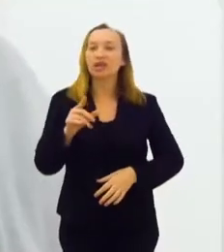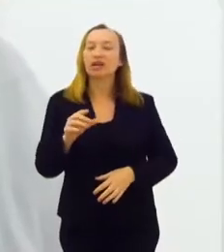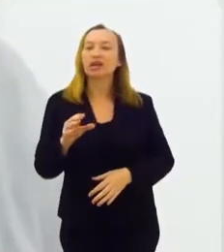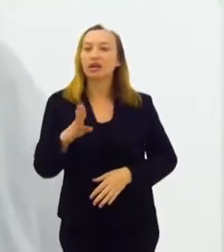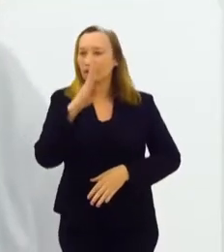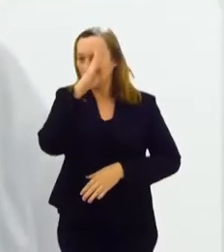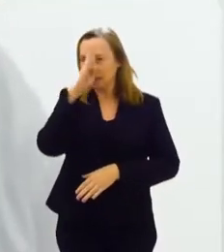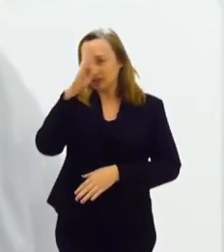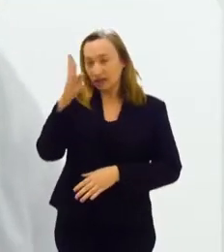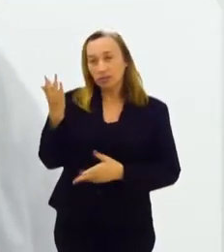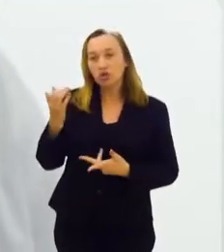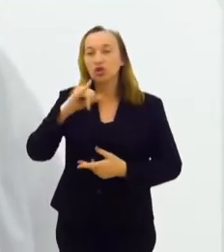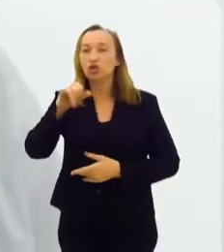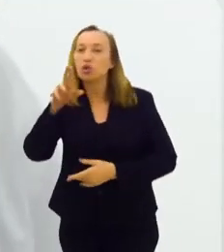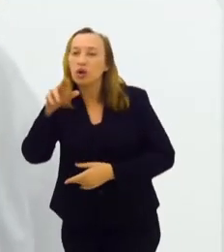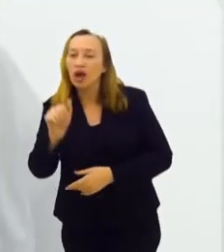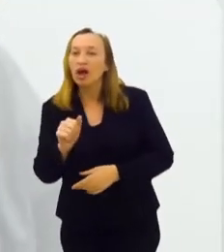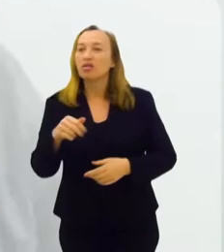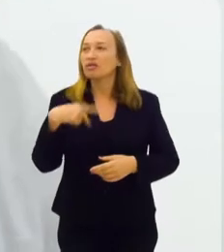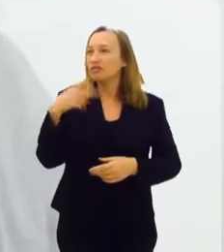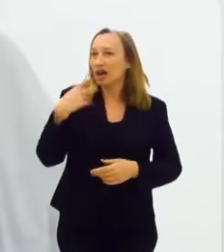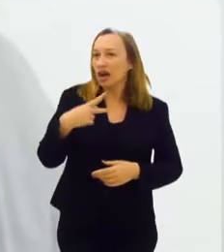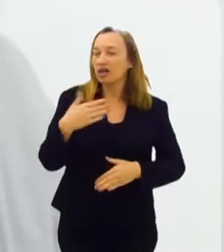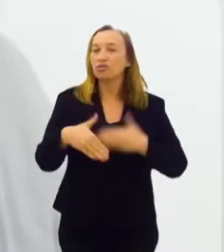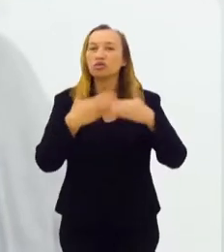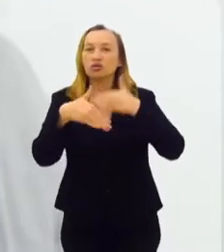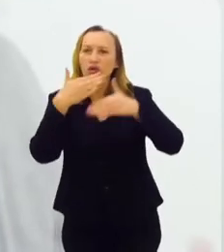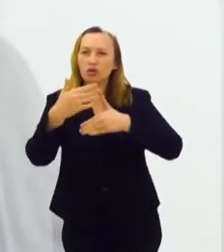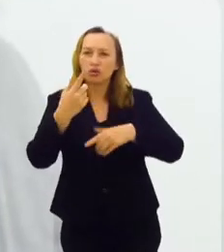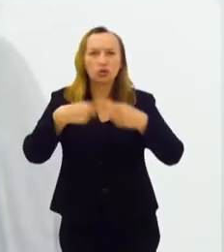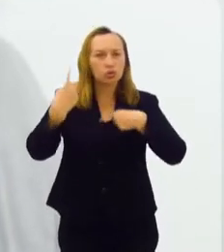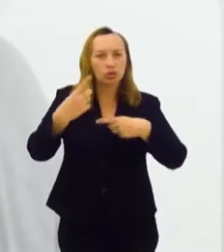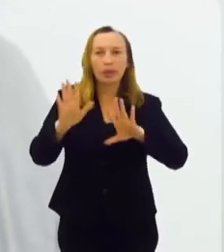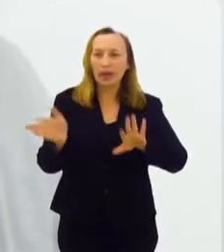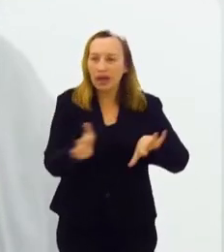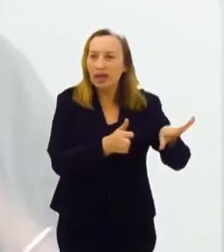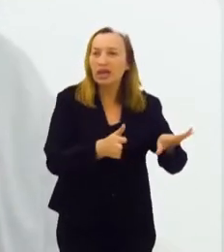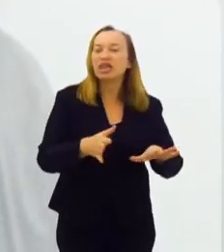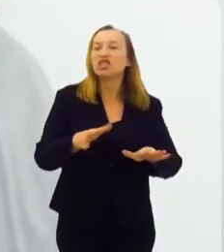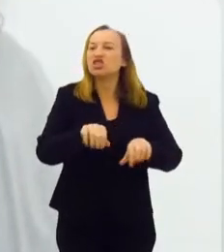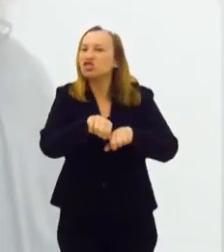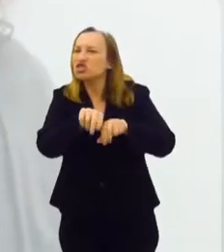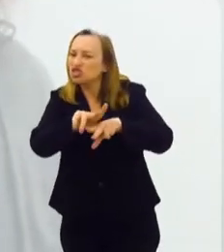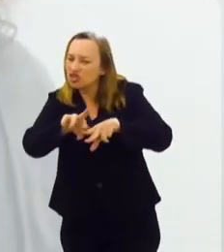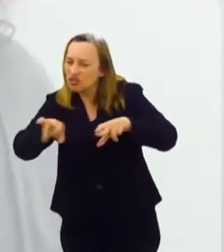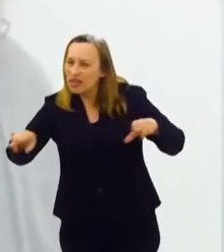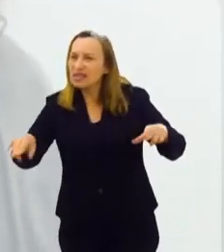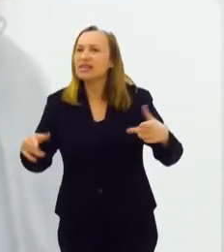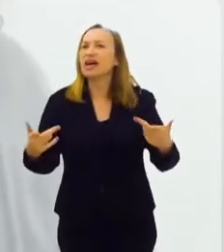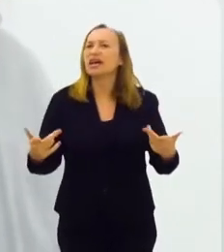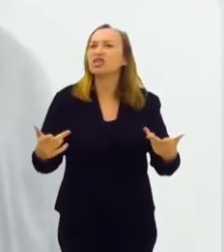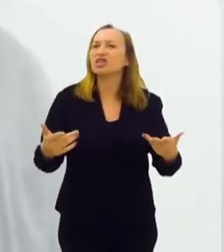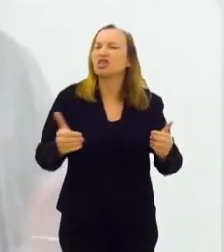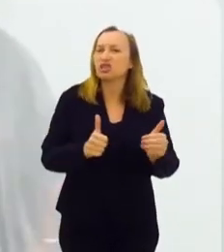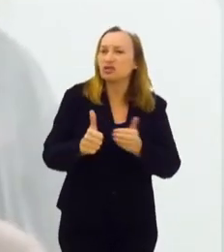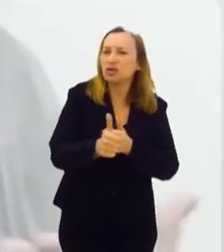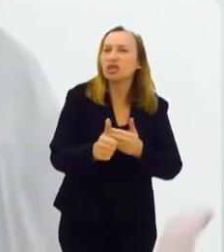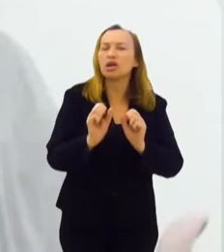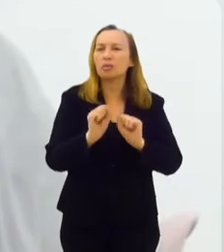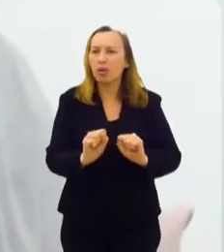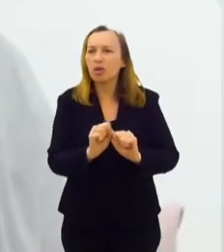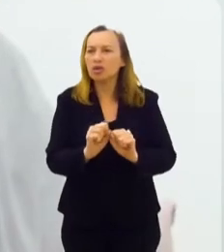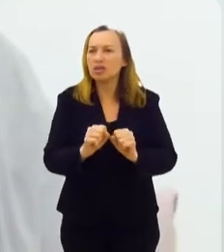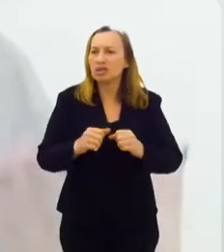tão interessante você trazer isso, Júlia, porque quando a gente fala de desenvolvimento, né, e da diversidade